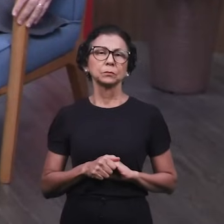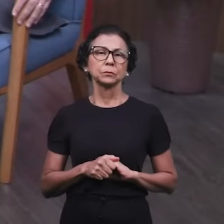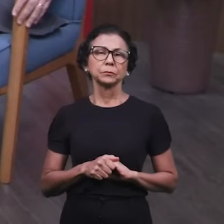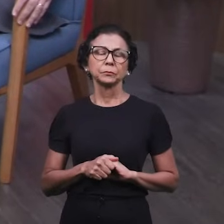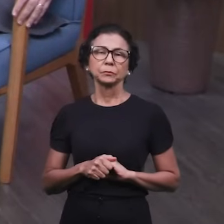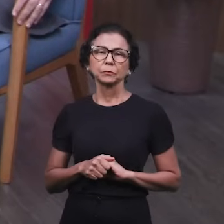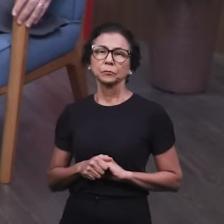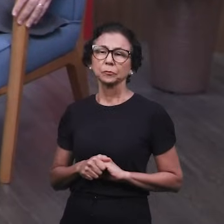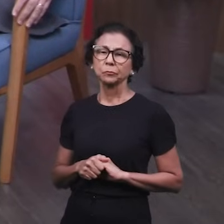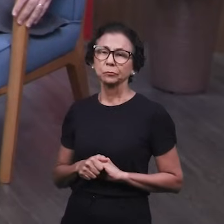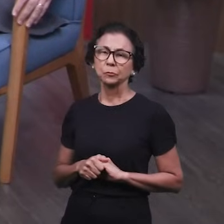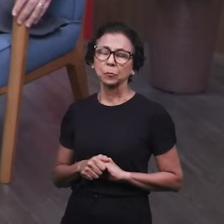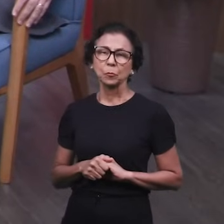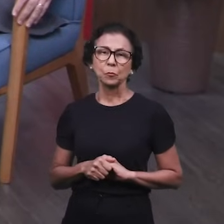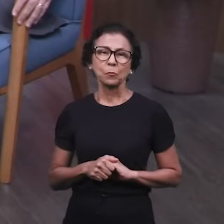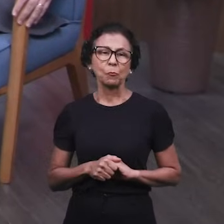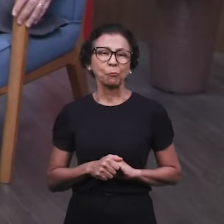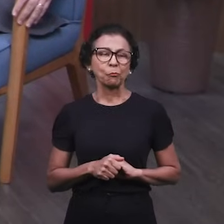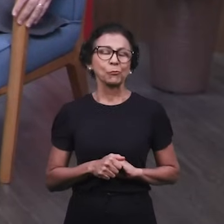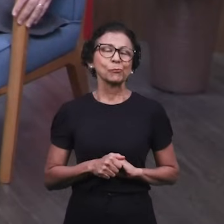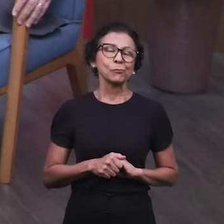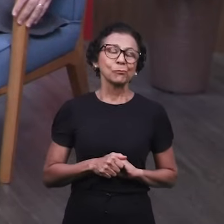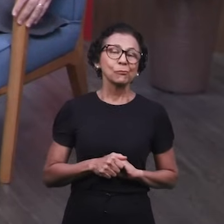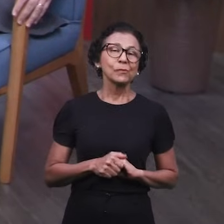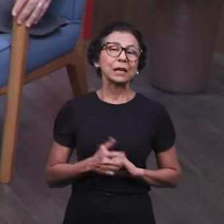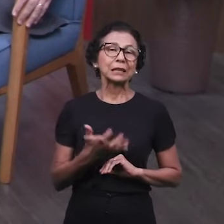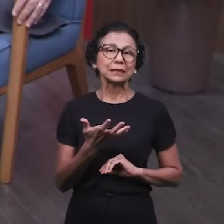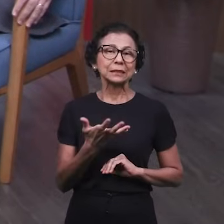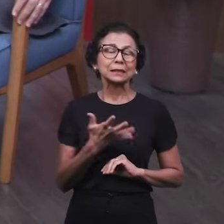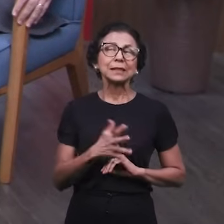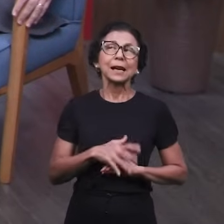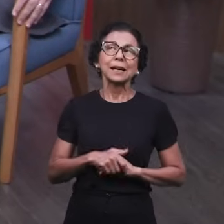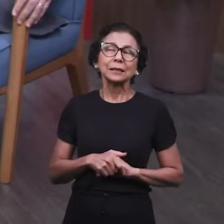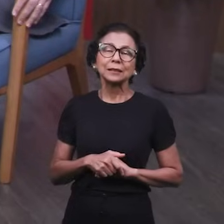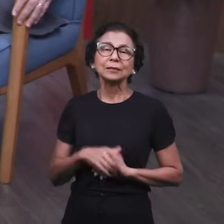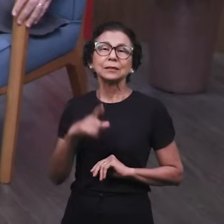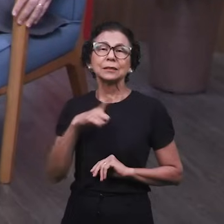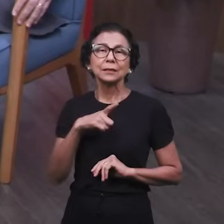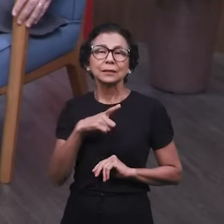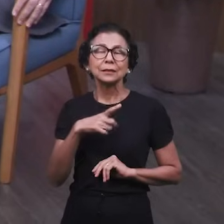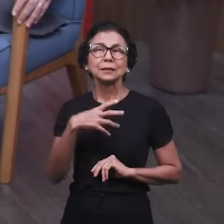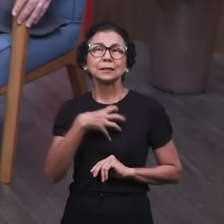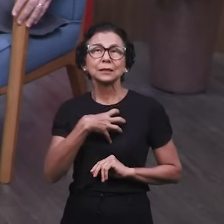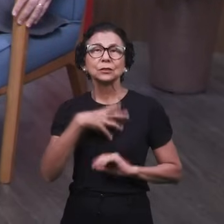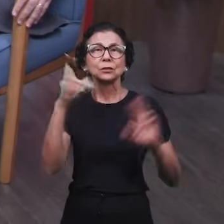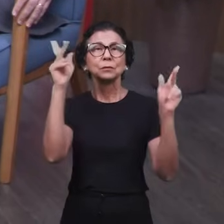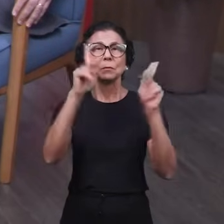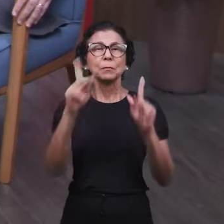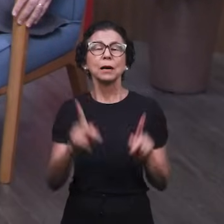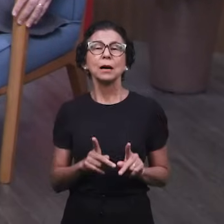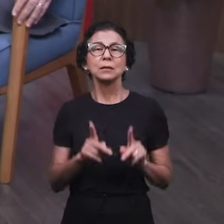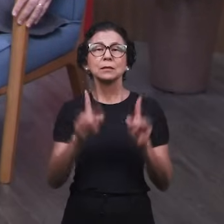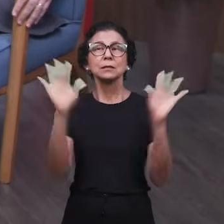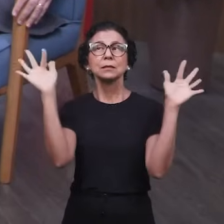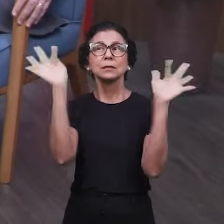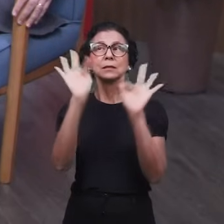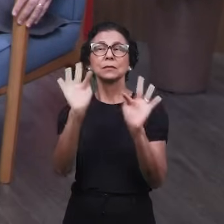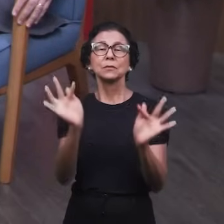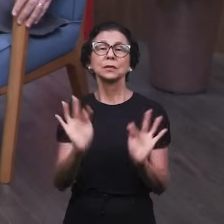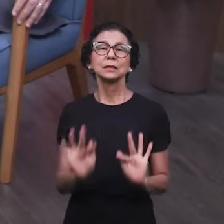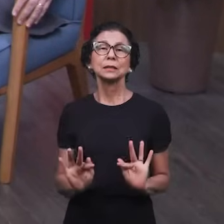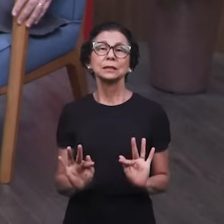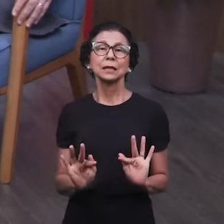movimentos encontrar a felicidade e a paz, só que o resultado é sempre o